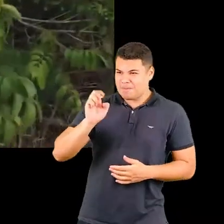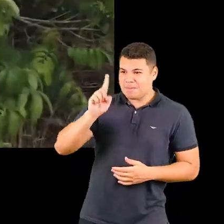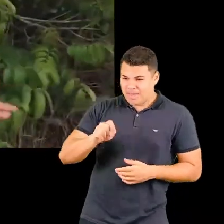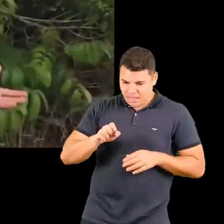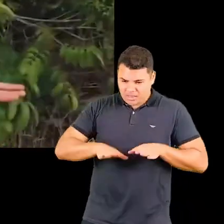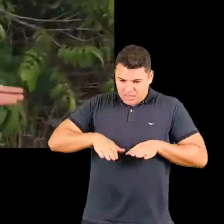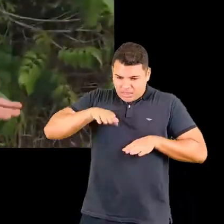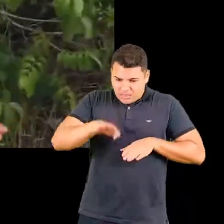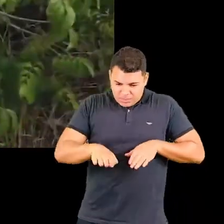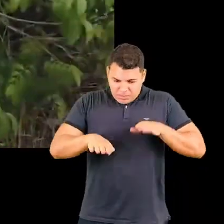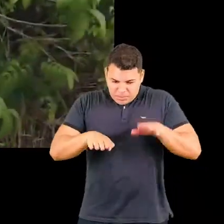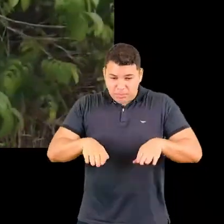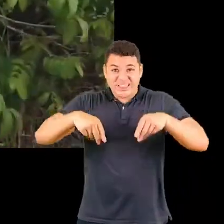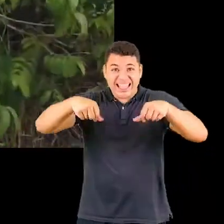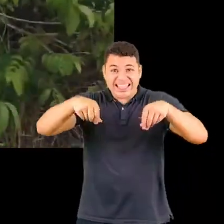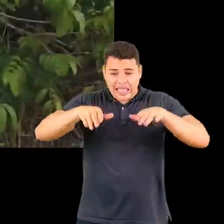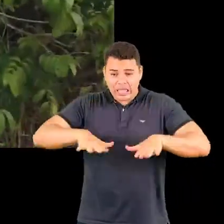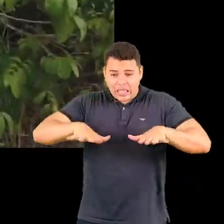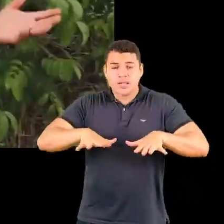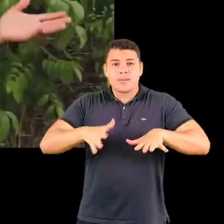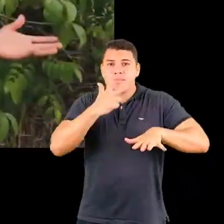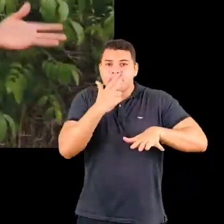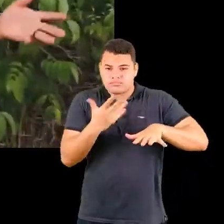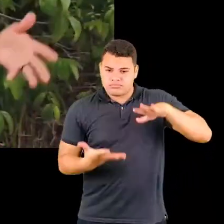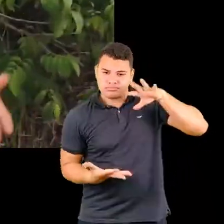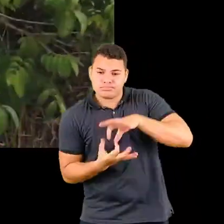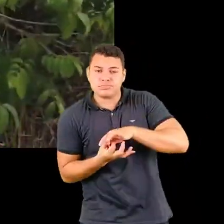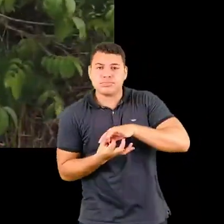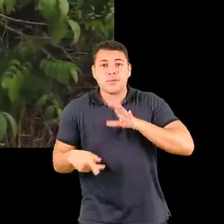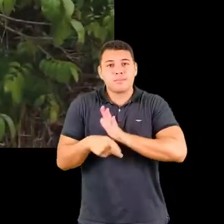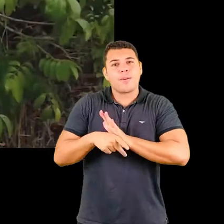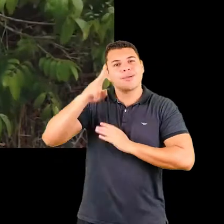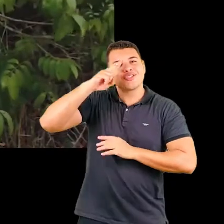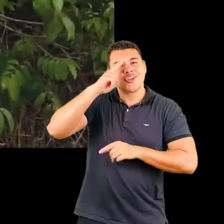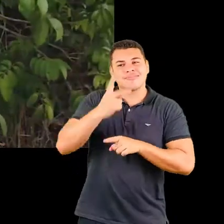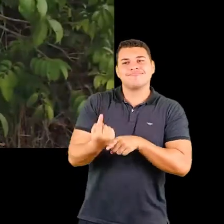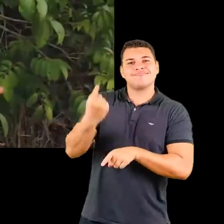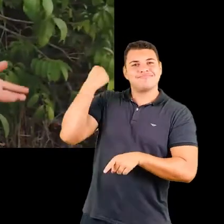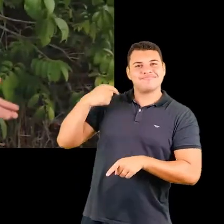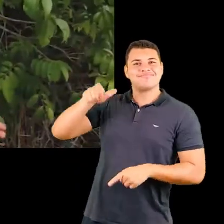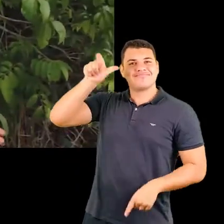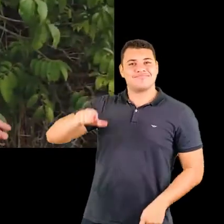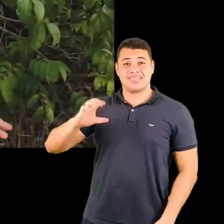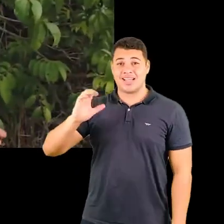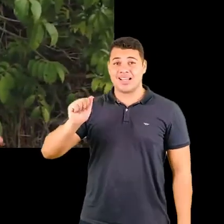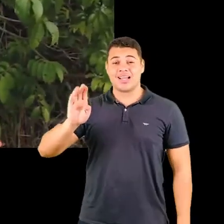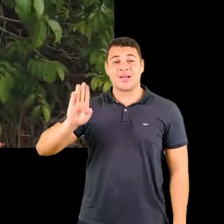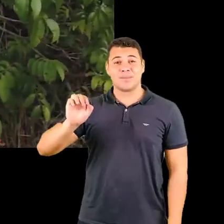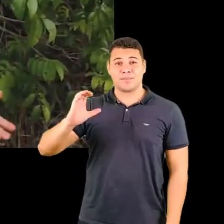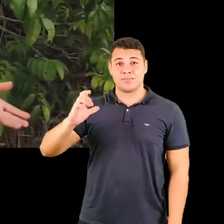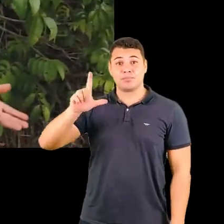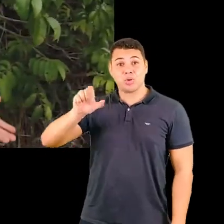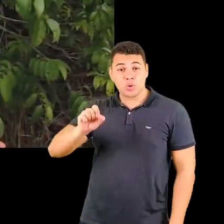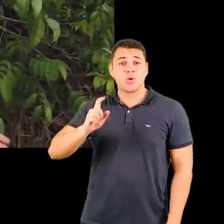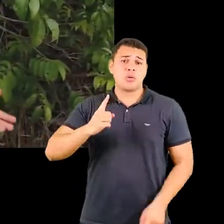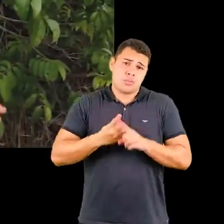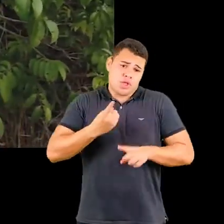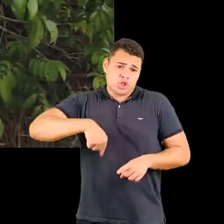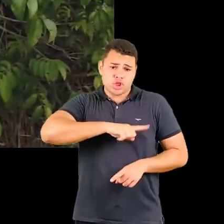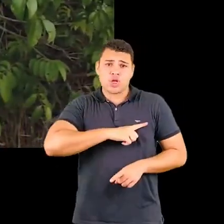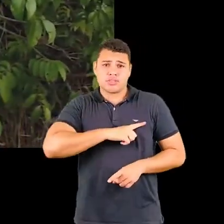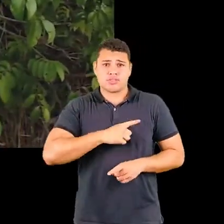já sentimos a ancestralidade da cabocaria que aqui existe, né? Somos descendentes indígenas